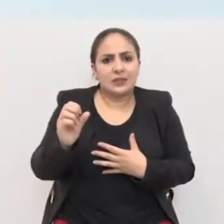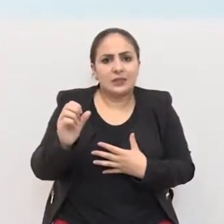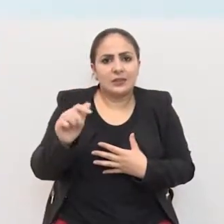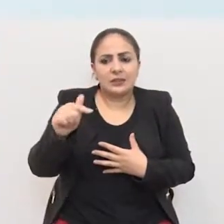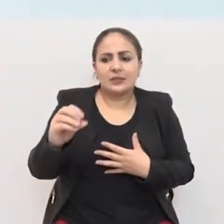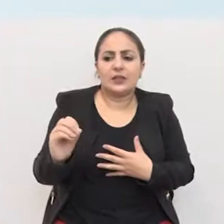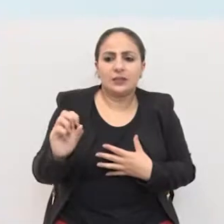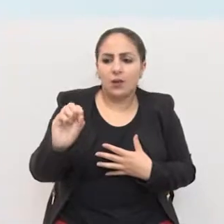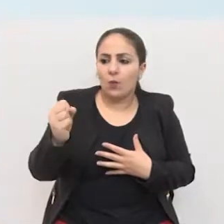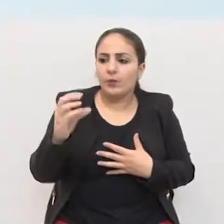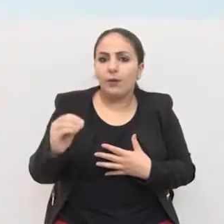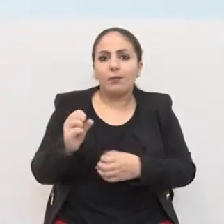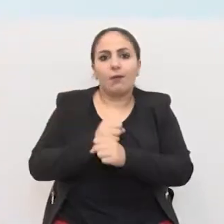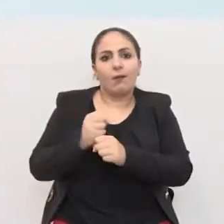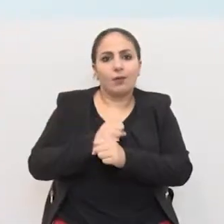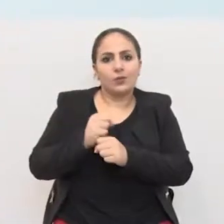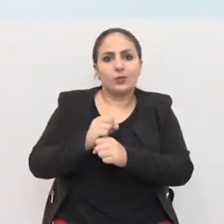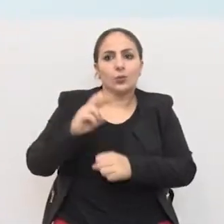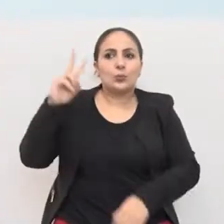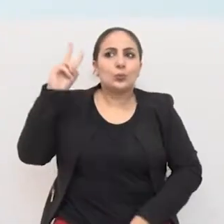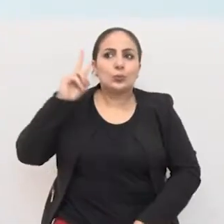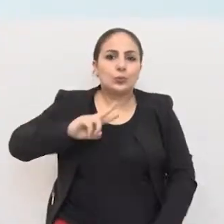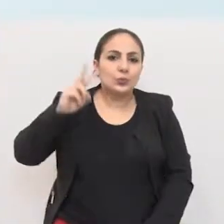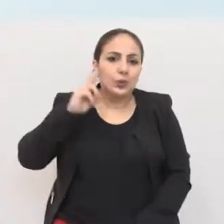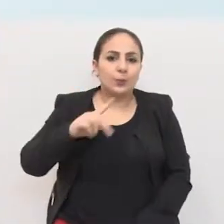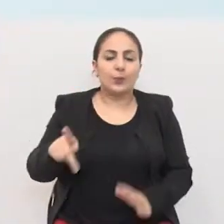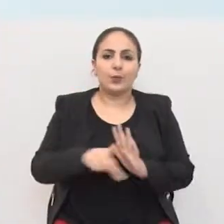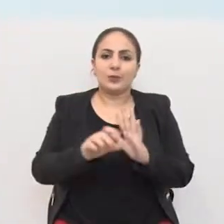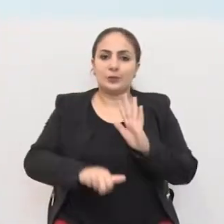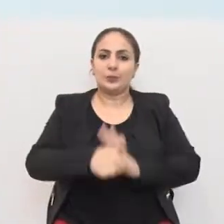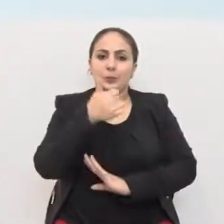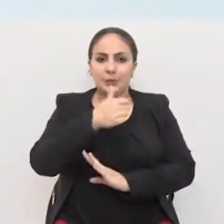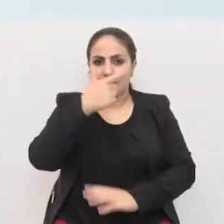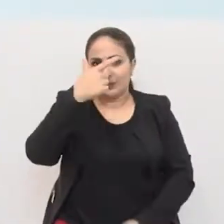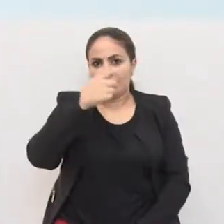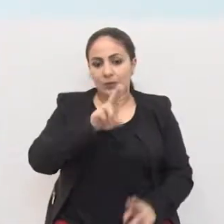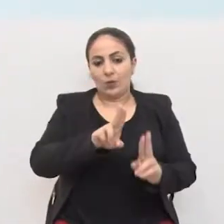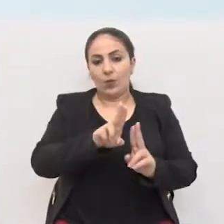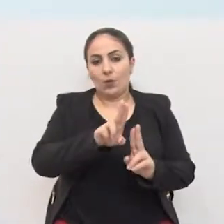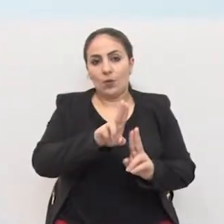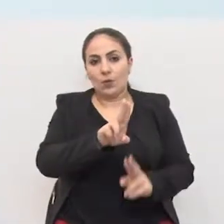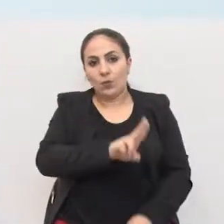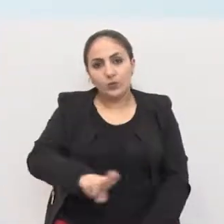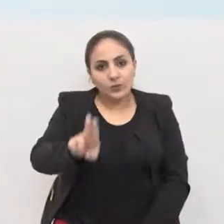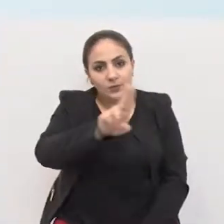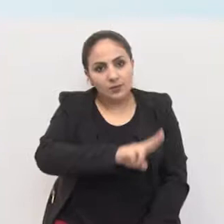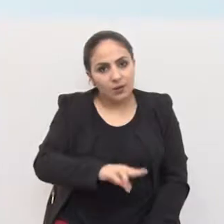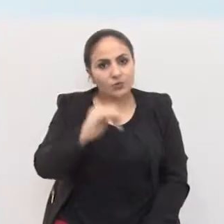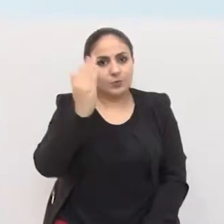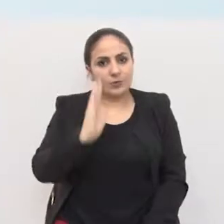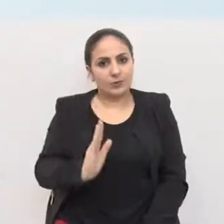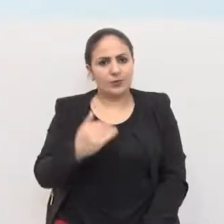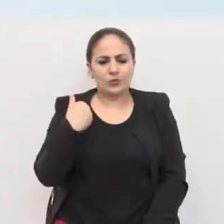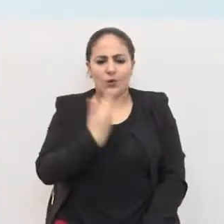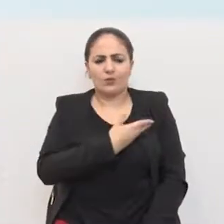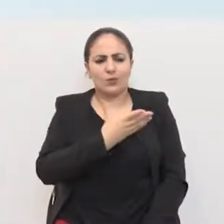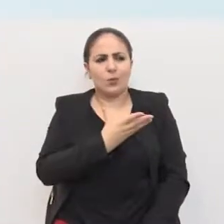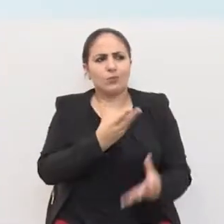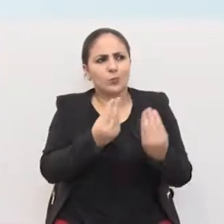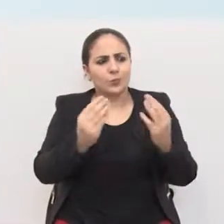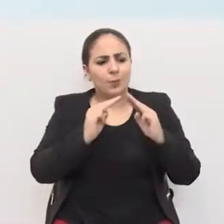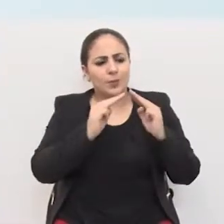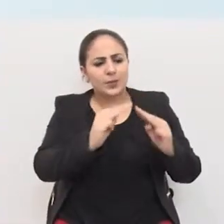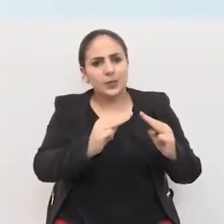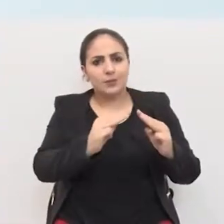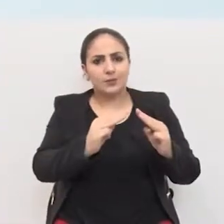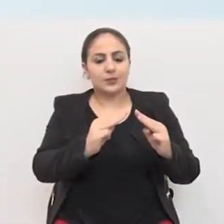história das primeiras universidades brasileiras. Nós temos assim um conjunto de